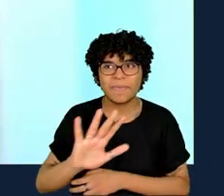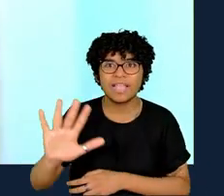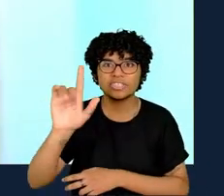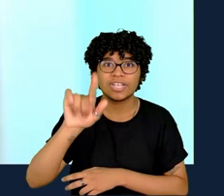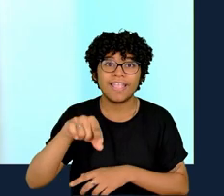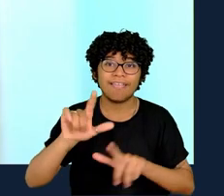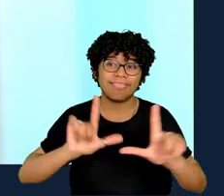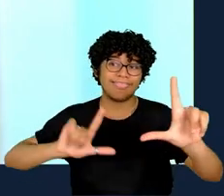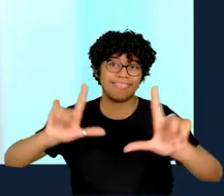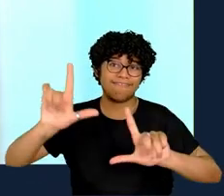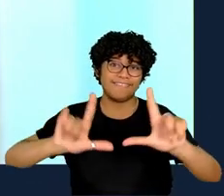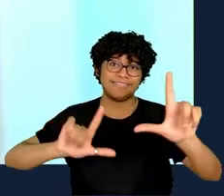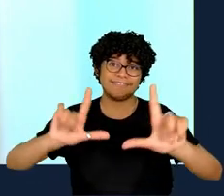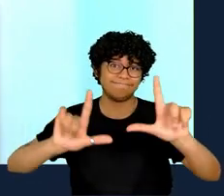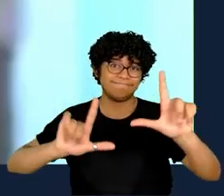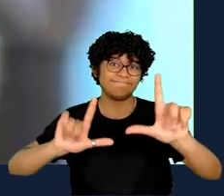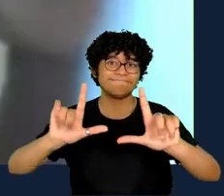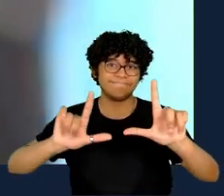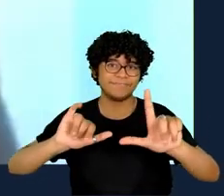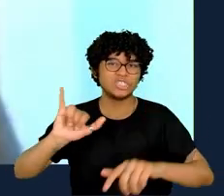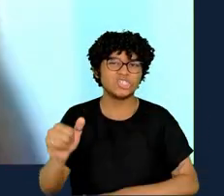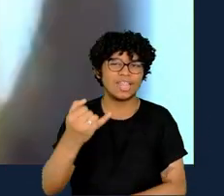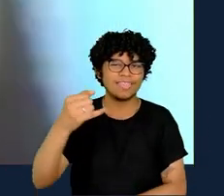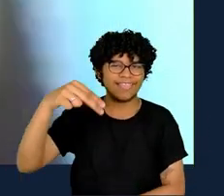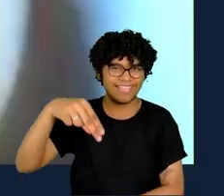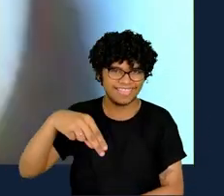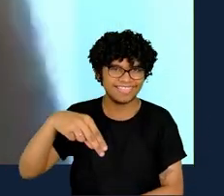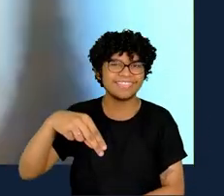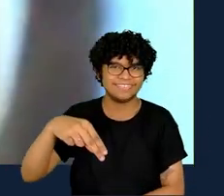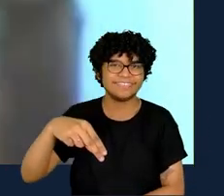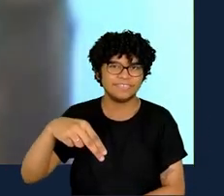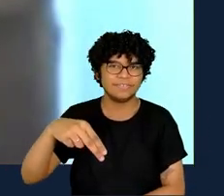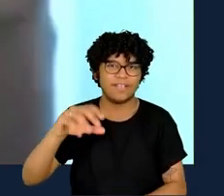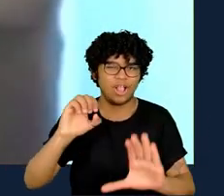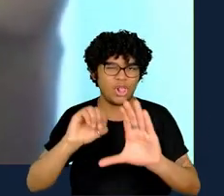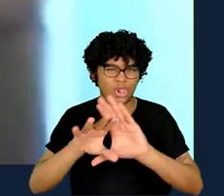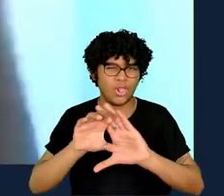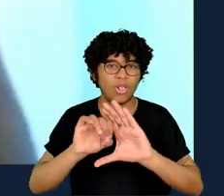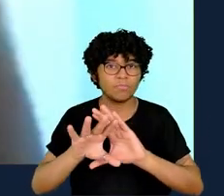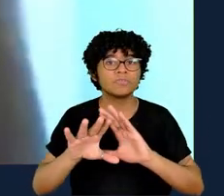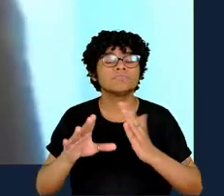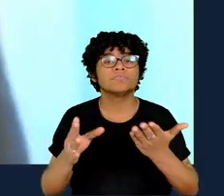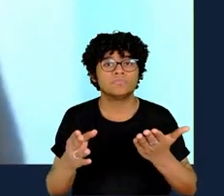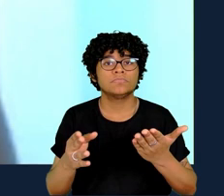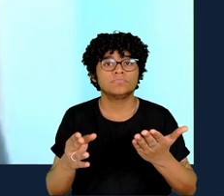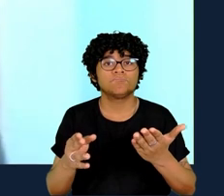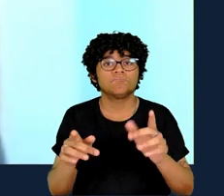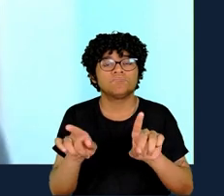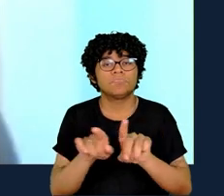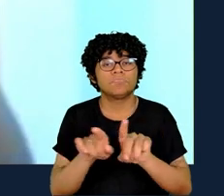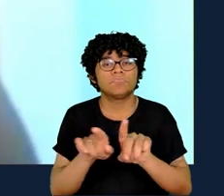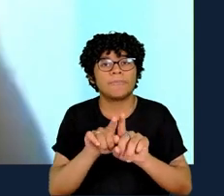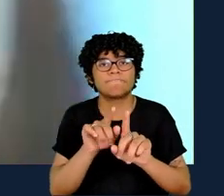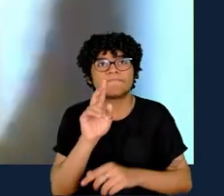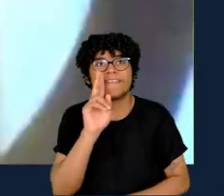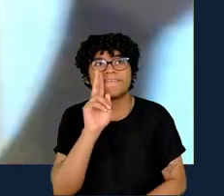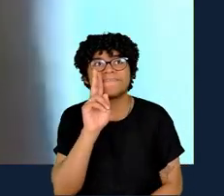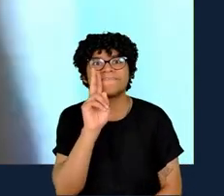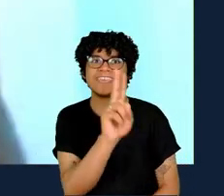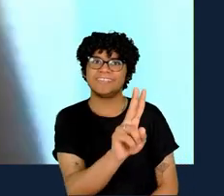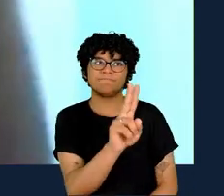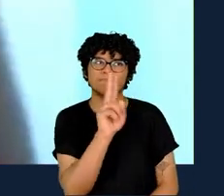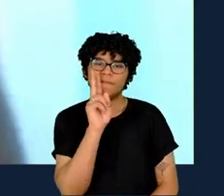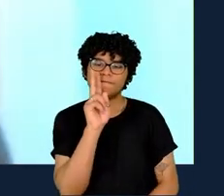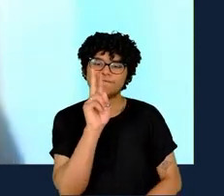Nacional e através do olhar mesmo, né? Você consegue ver a sua paisagem, a